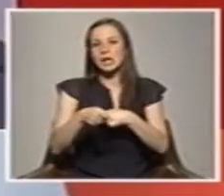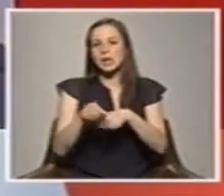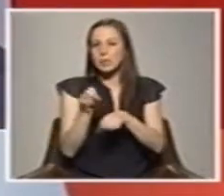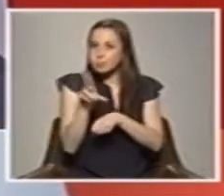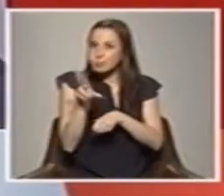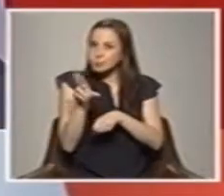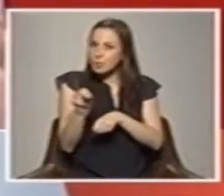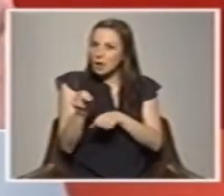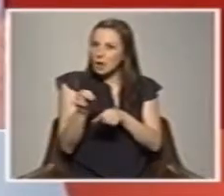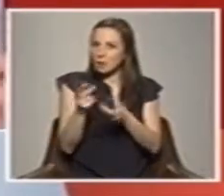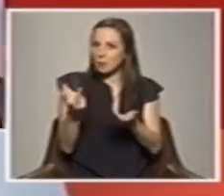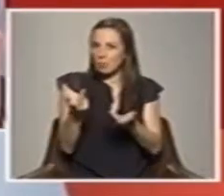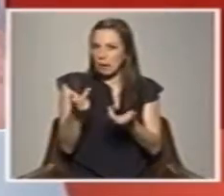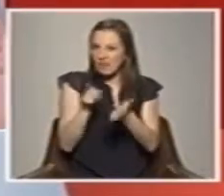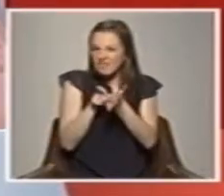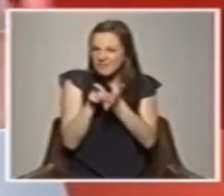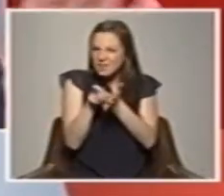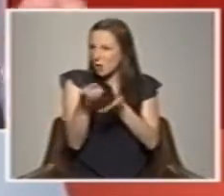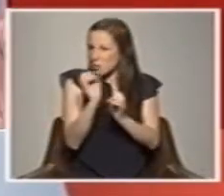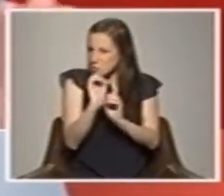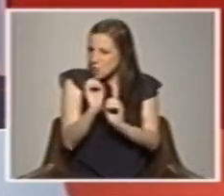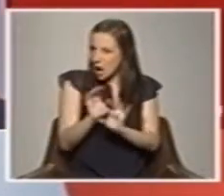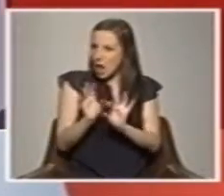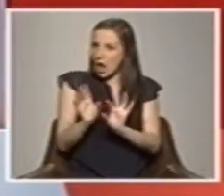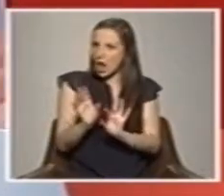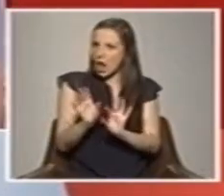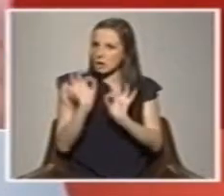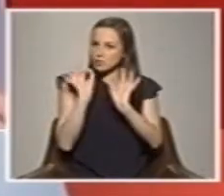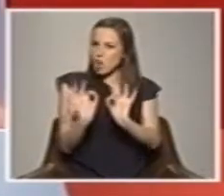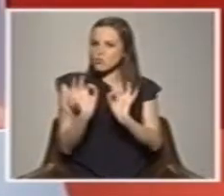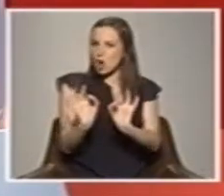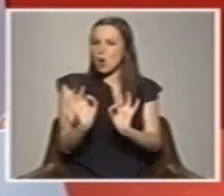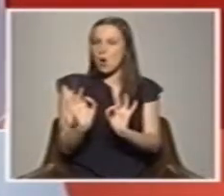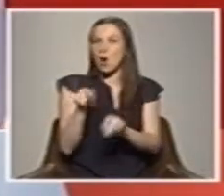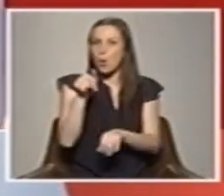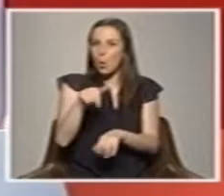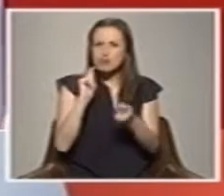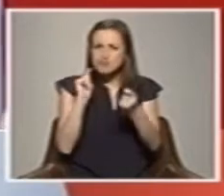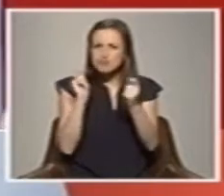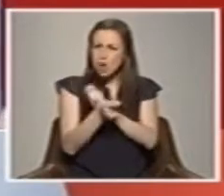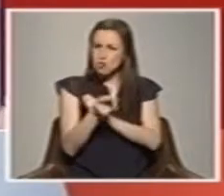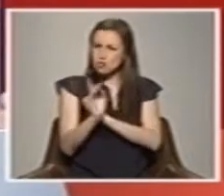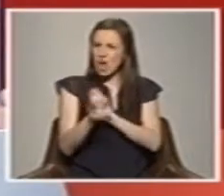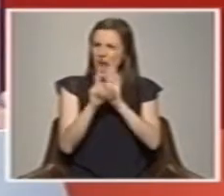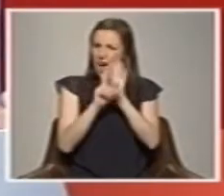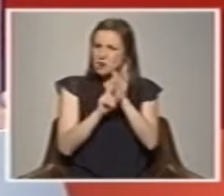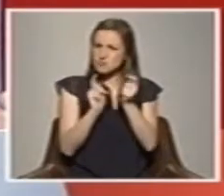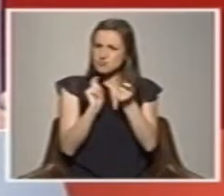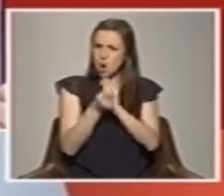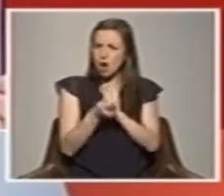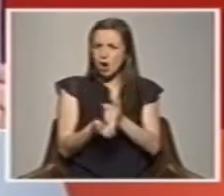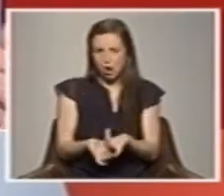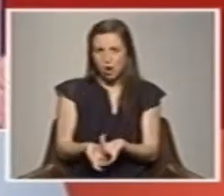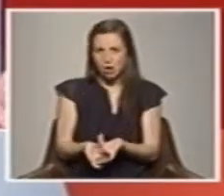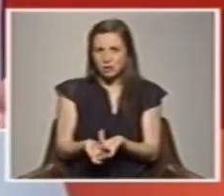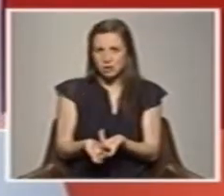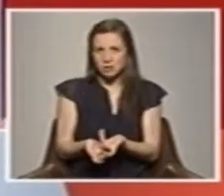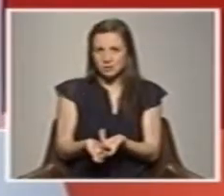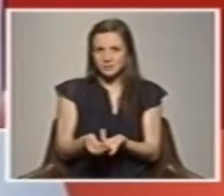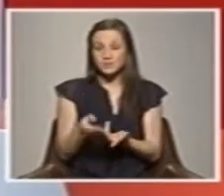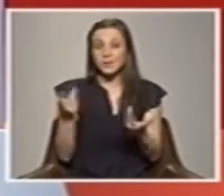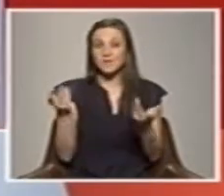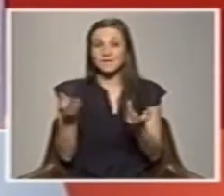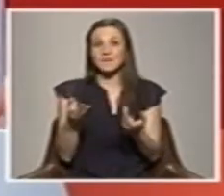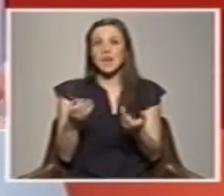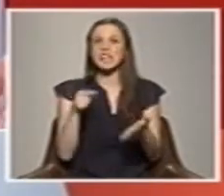toda uma quantidade muito direitinha, muito certinha. Hoje já alteraram essas regras. Tem vindo a baixar a